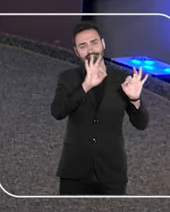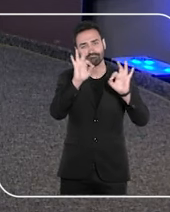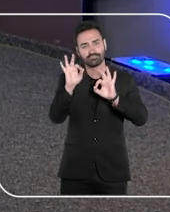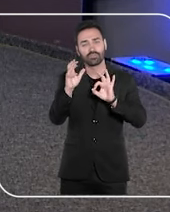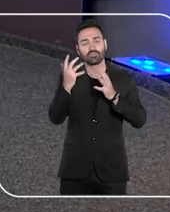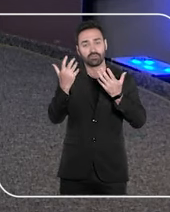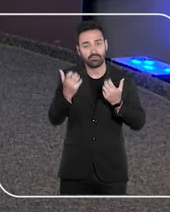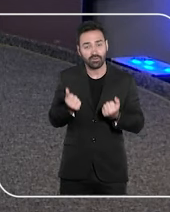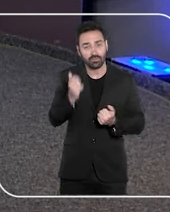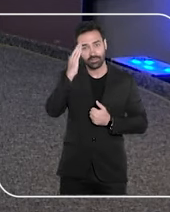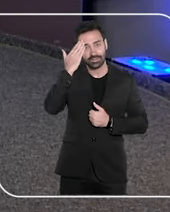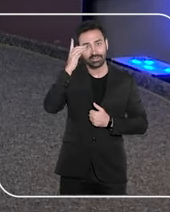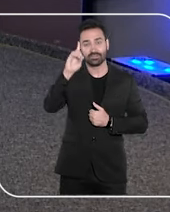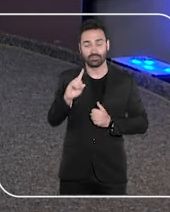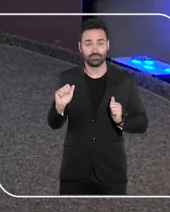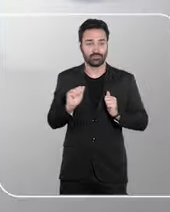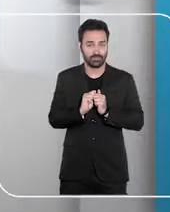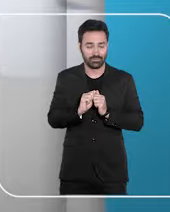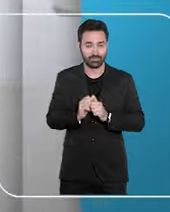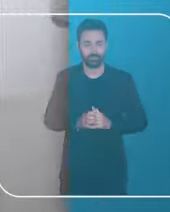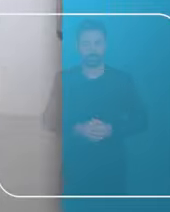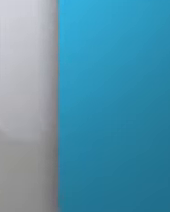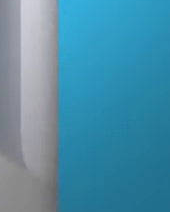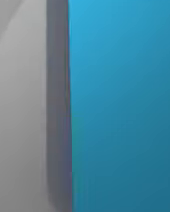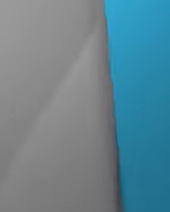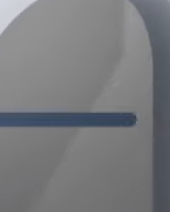Vamos entender direito juntos.